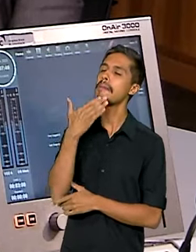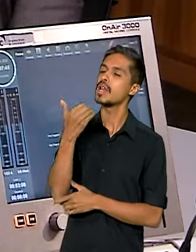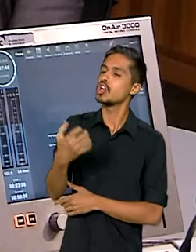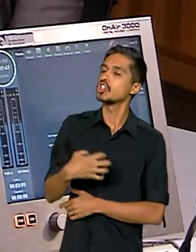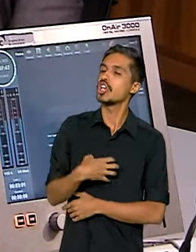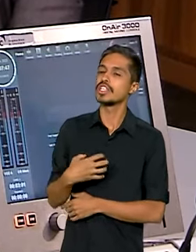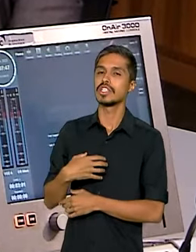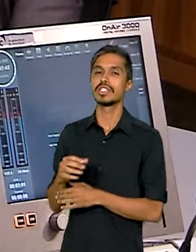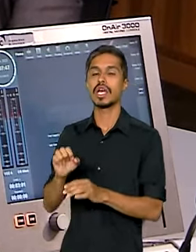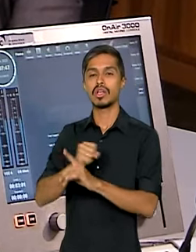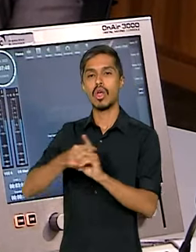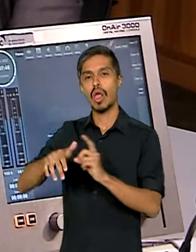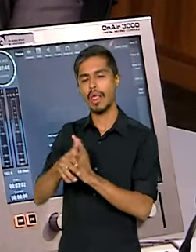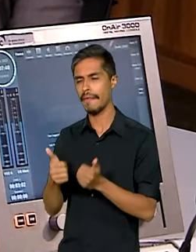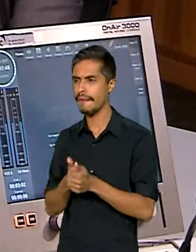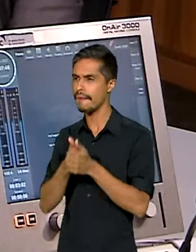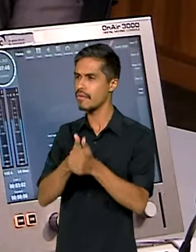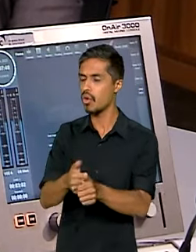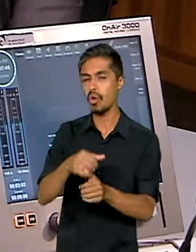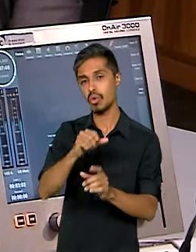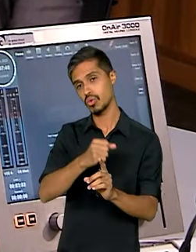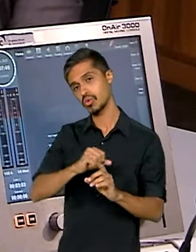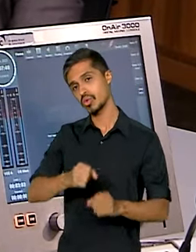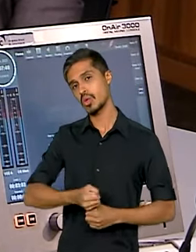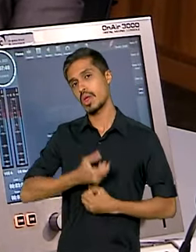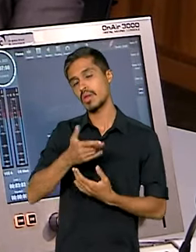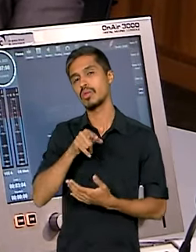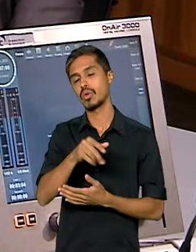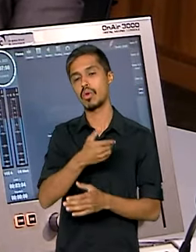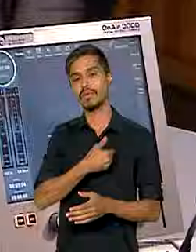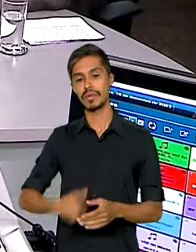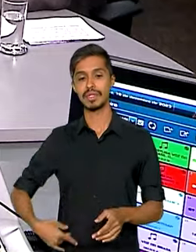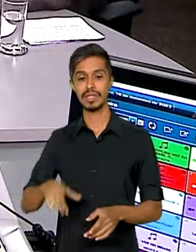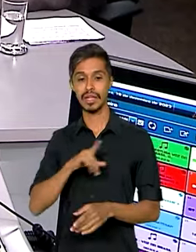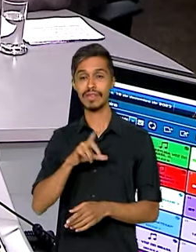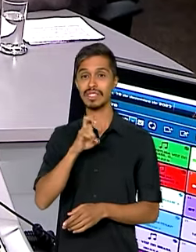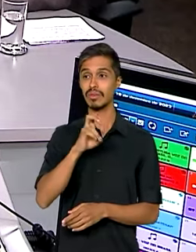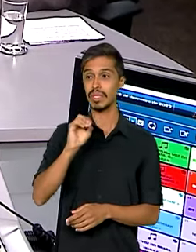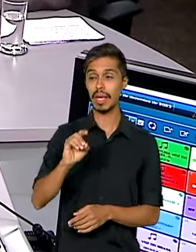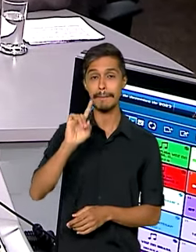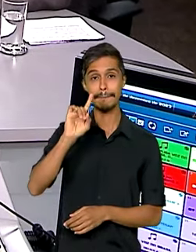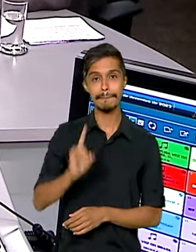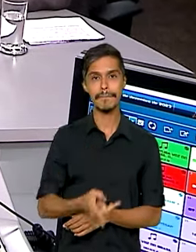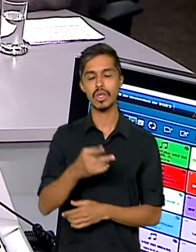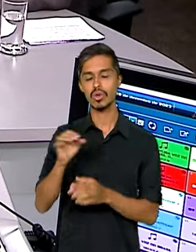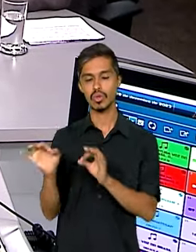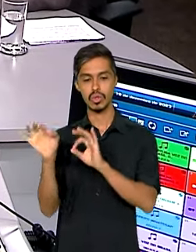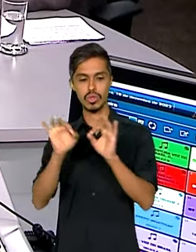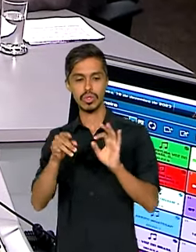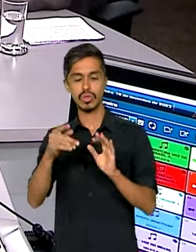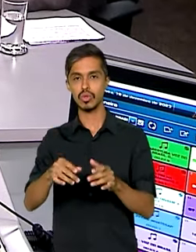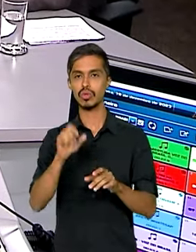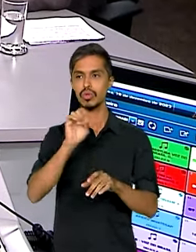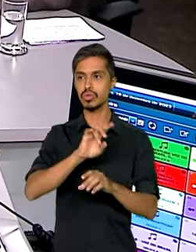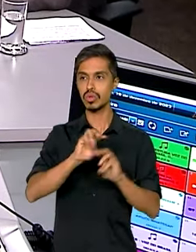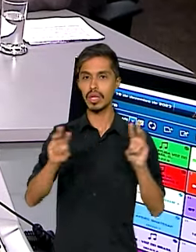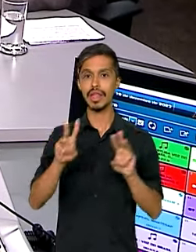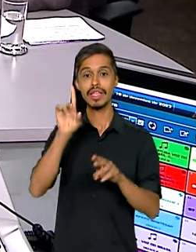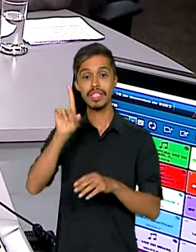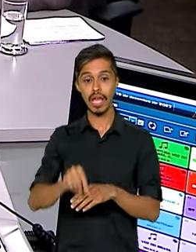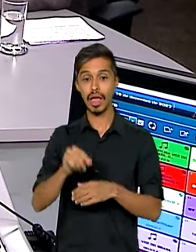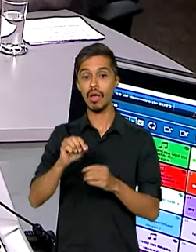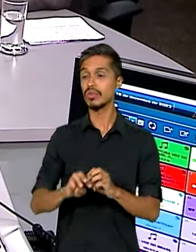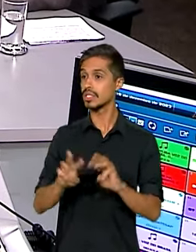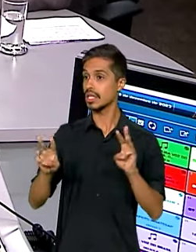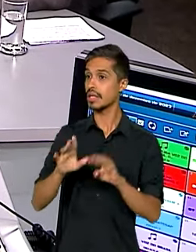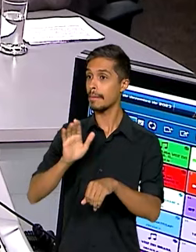sociedade acompanhar as ações de governo né porque foram 50.000 visualizações nos primeiros 10 dias da plataforma já é o site mais